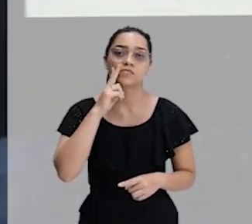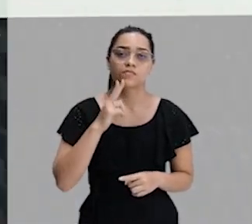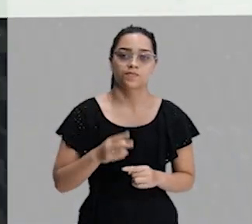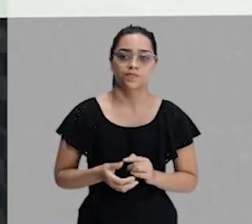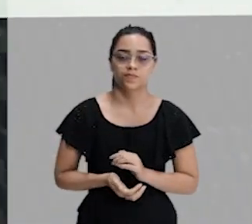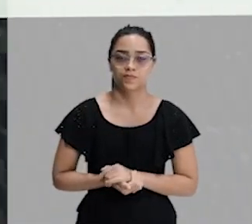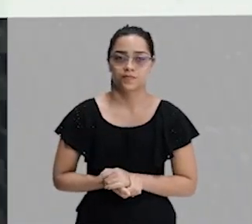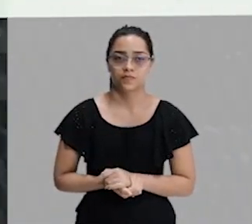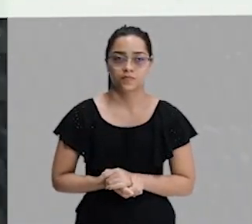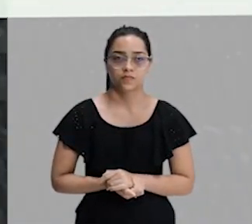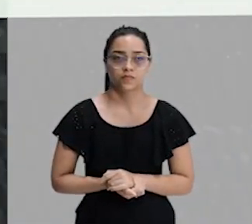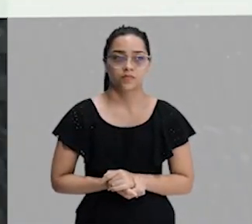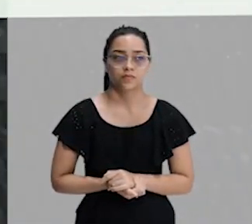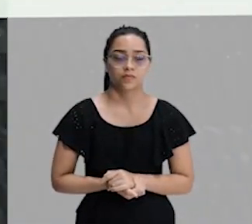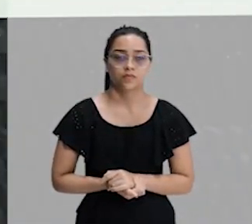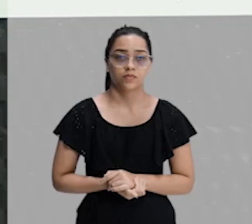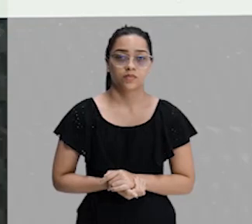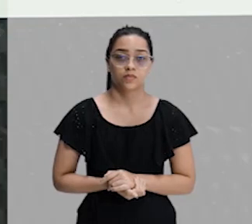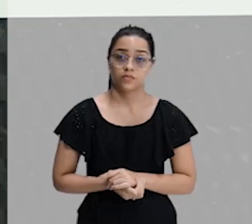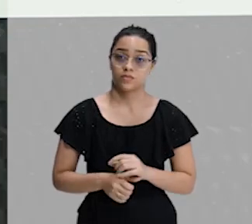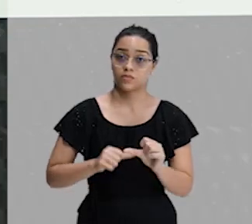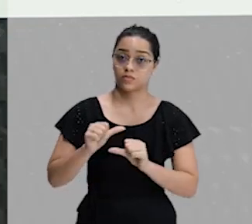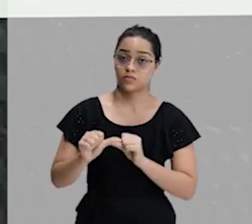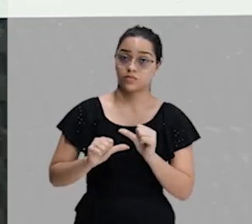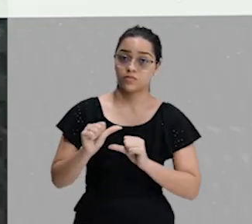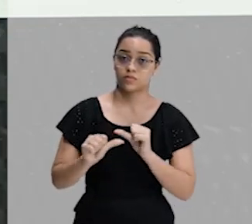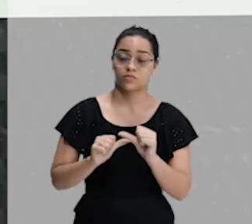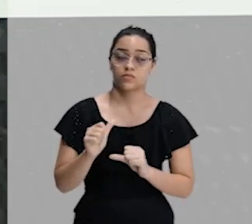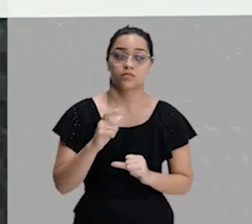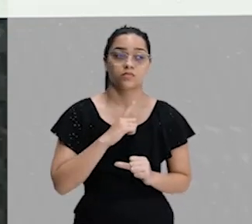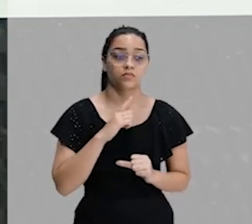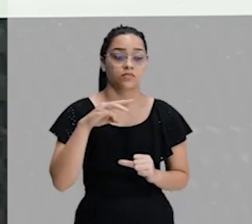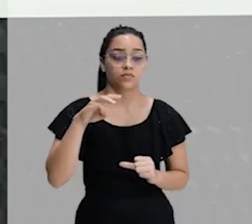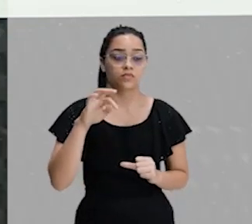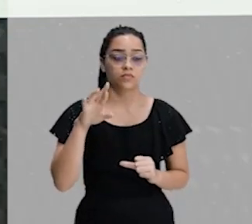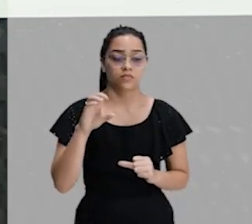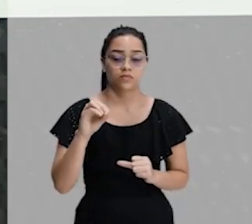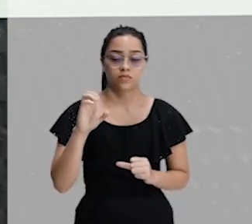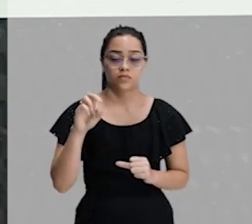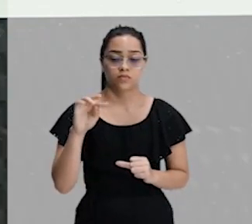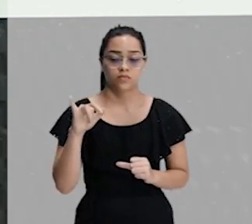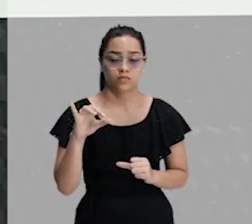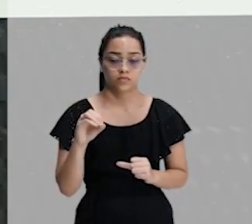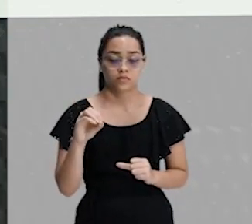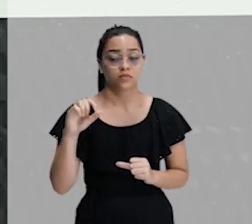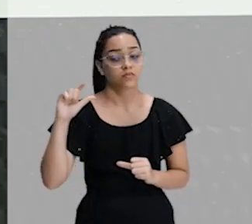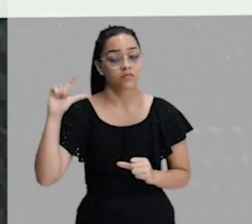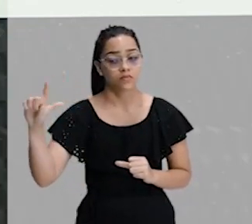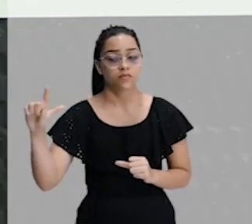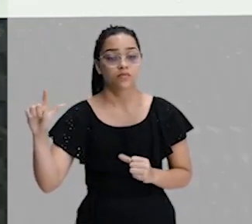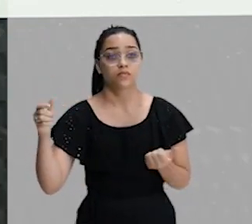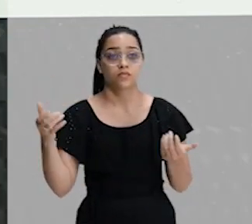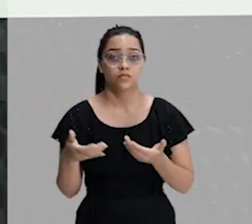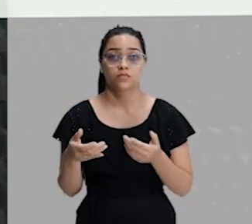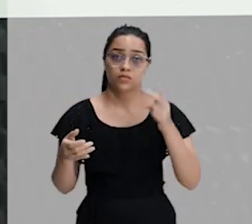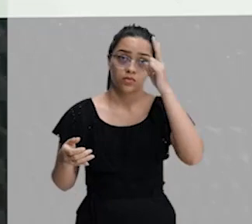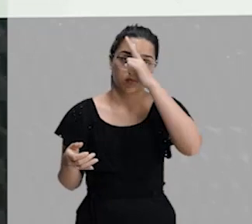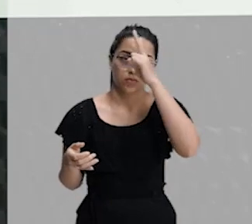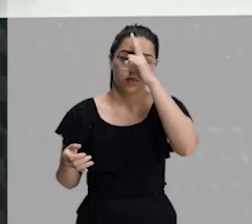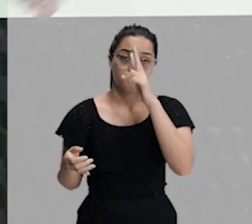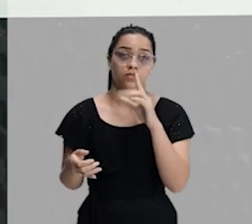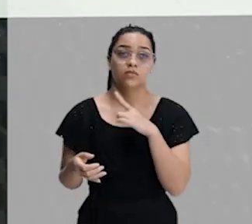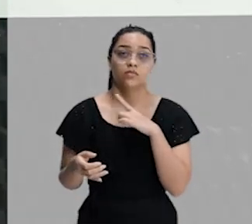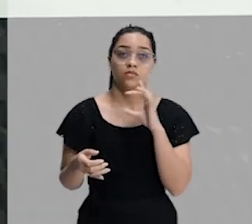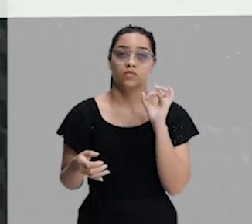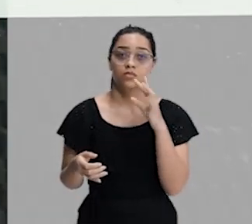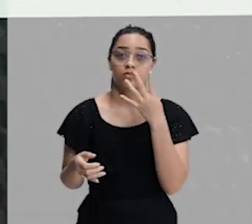Certo? Então, transformei de metro cúbico para litro. Só, aí nós vamos lembrar que só